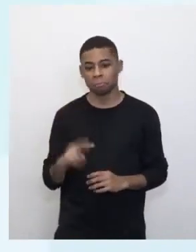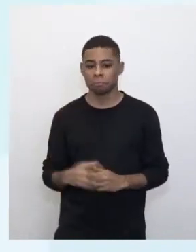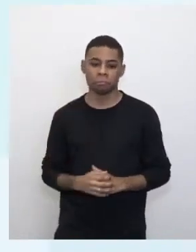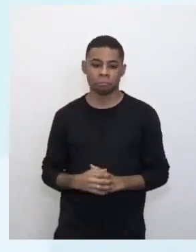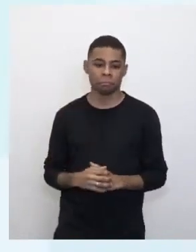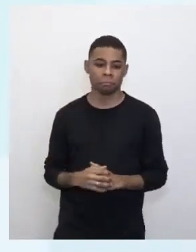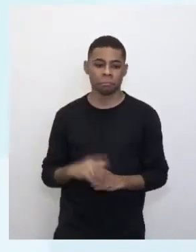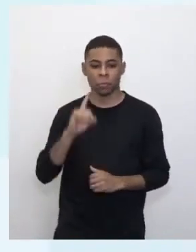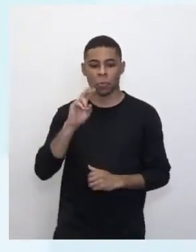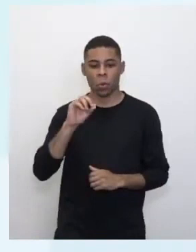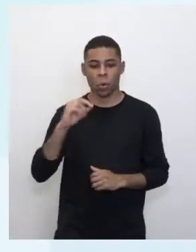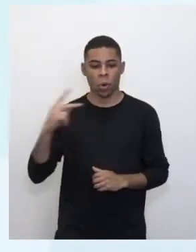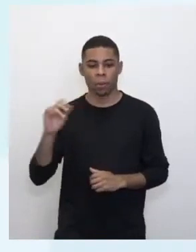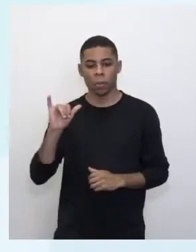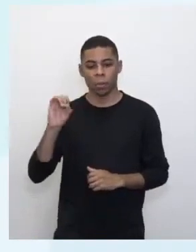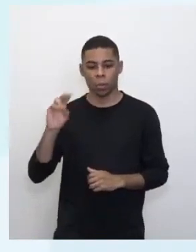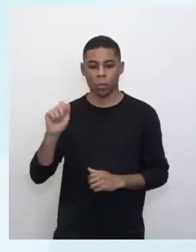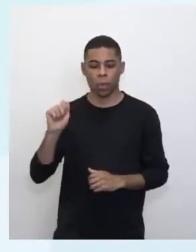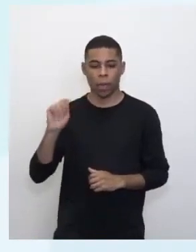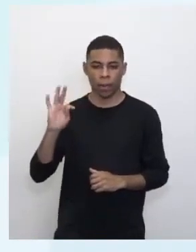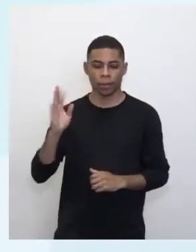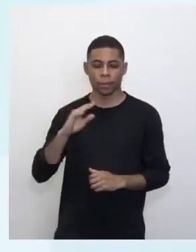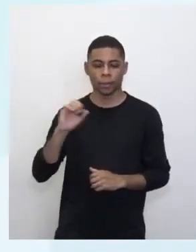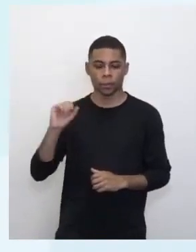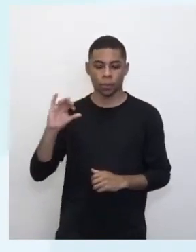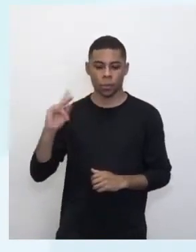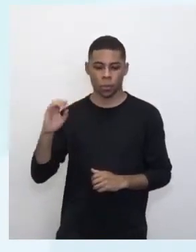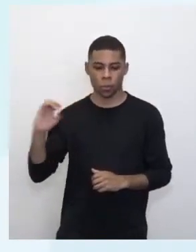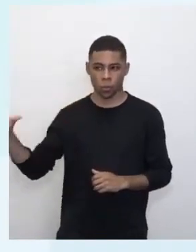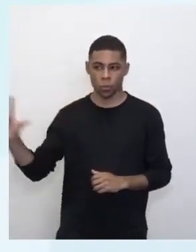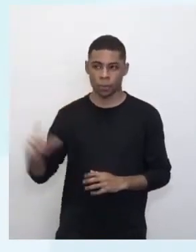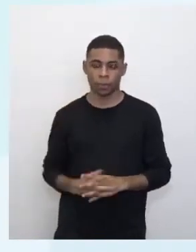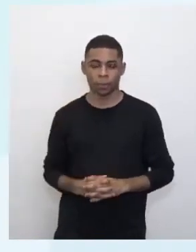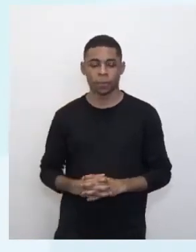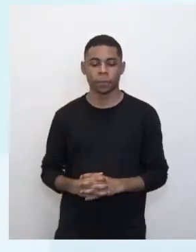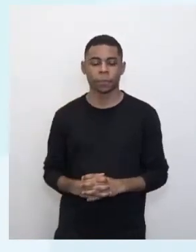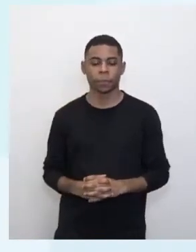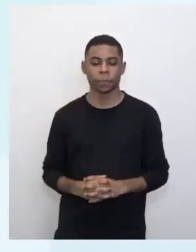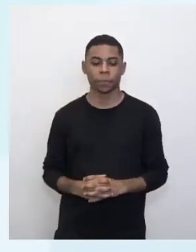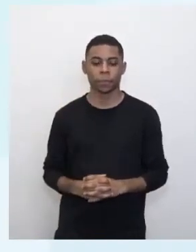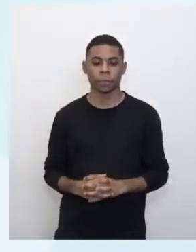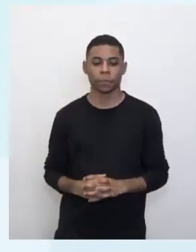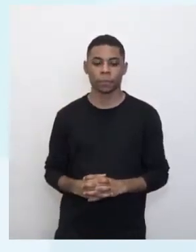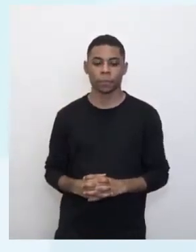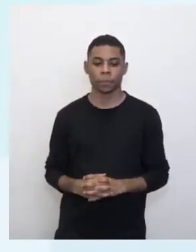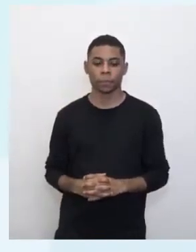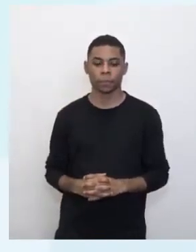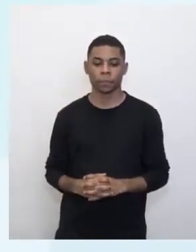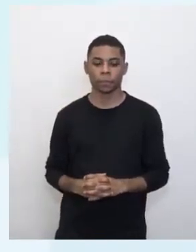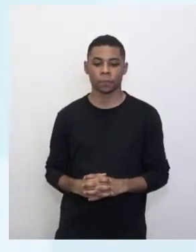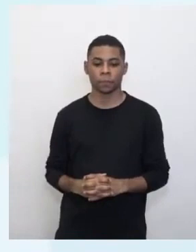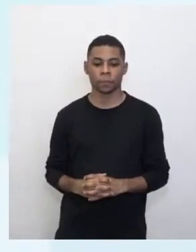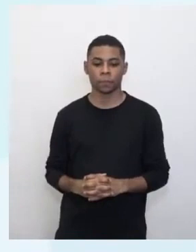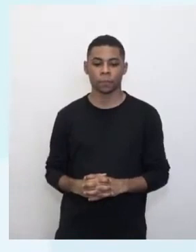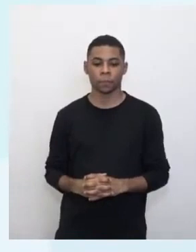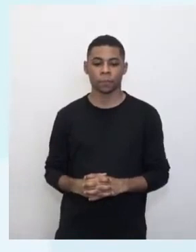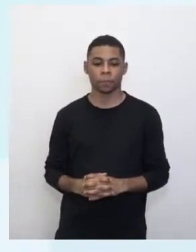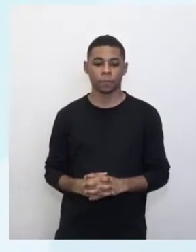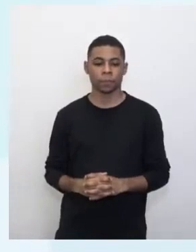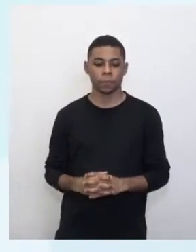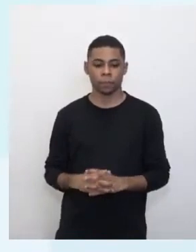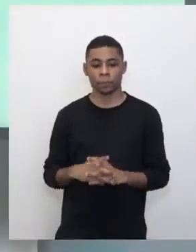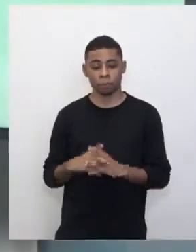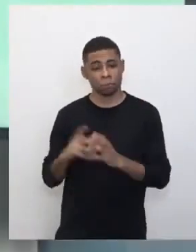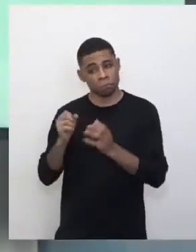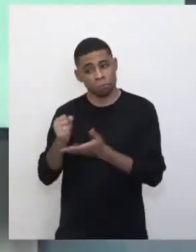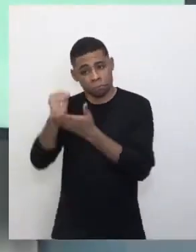Drop you at school. A expressão em inglês é drop someone somewhere. Deixar alguém em algum lugar. Então, drop you at school,